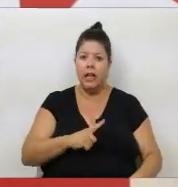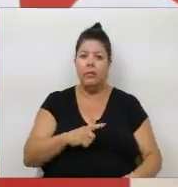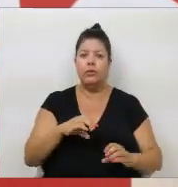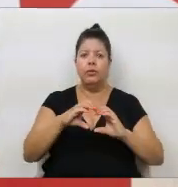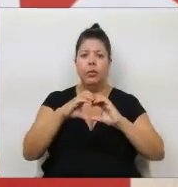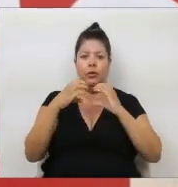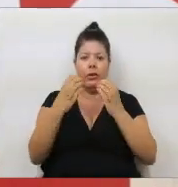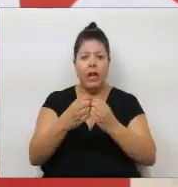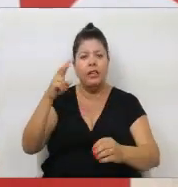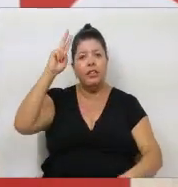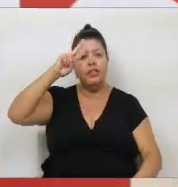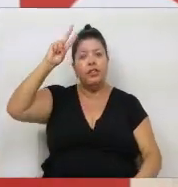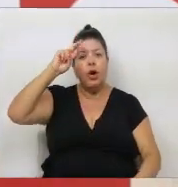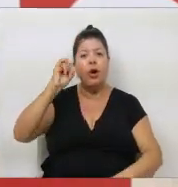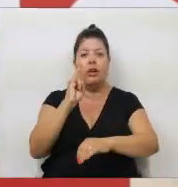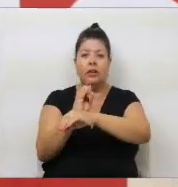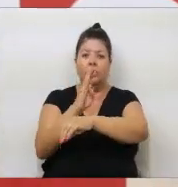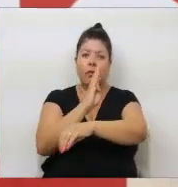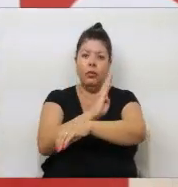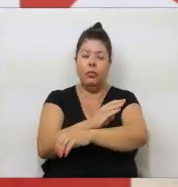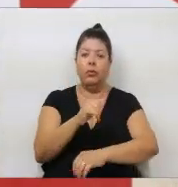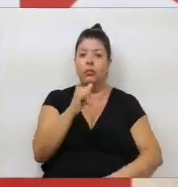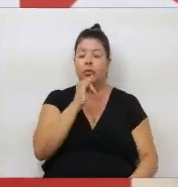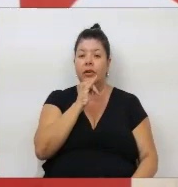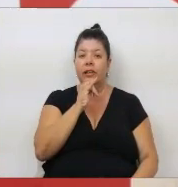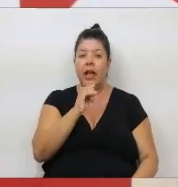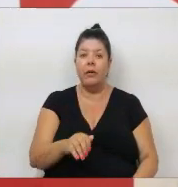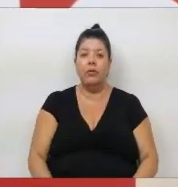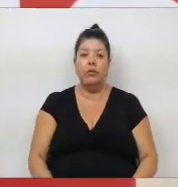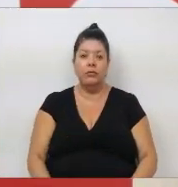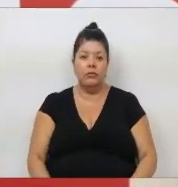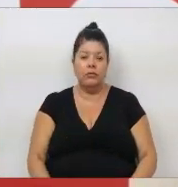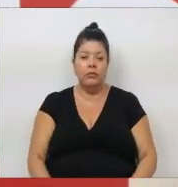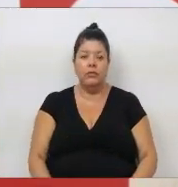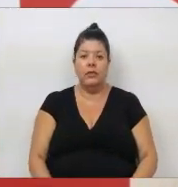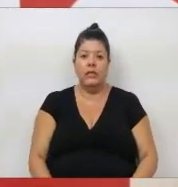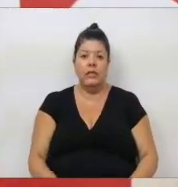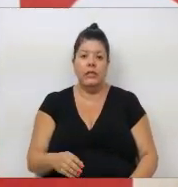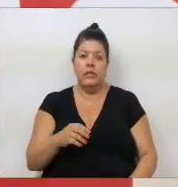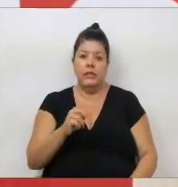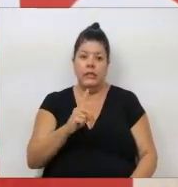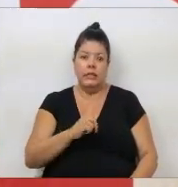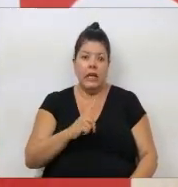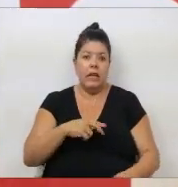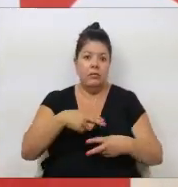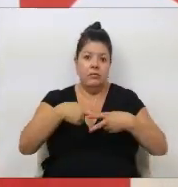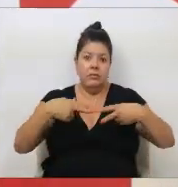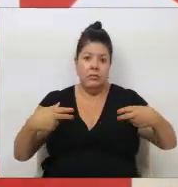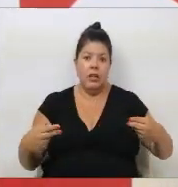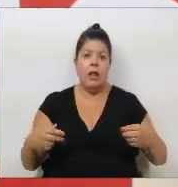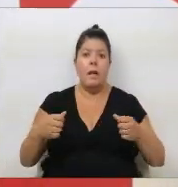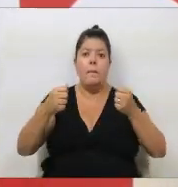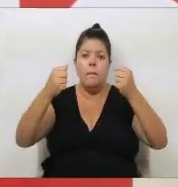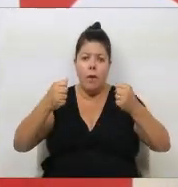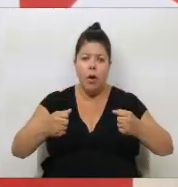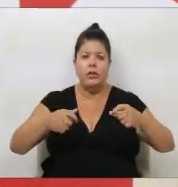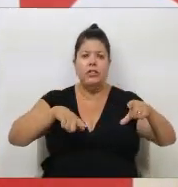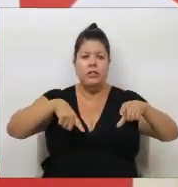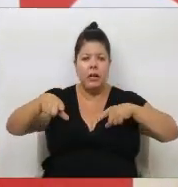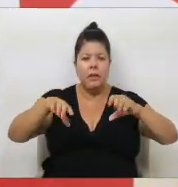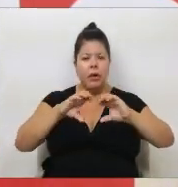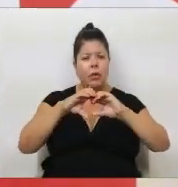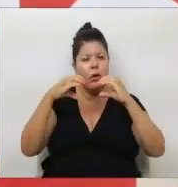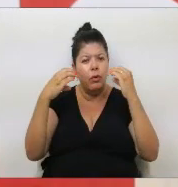comunidades históricas de Imbituba, por exemplo, a Corte, que pode perfeitamente trabalhar com a sua comunidade,